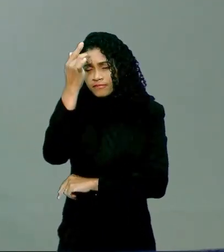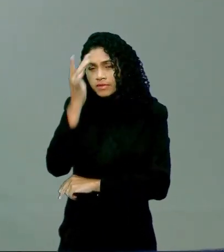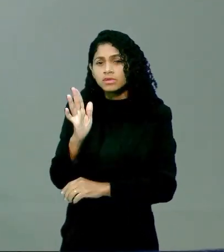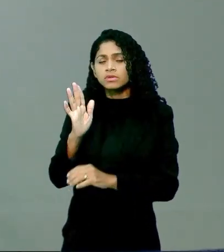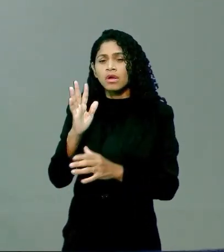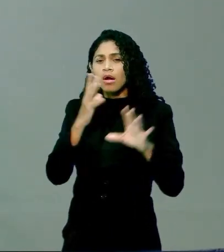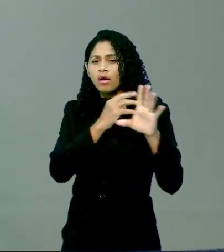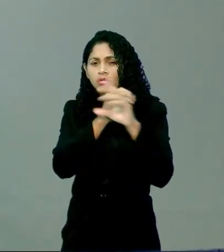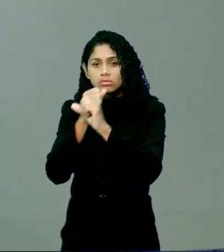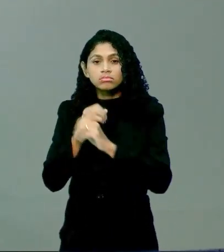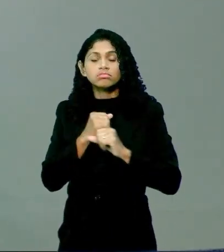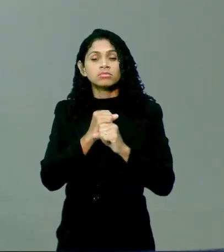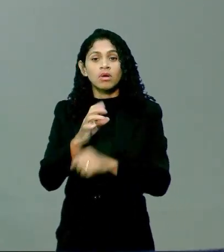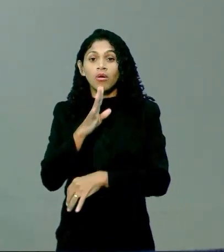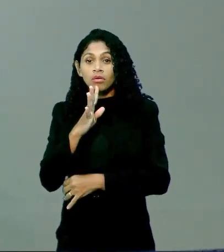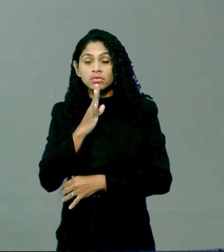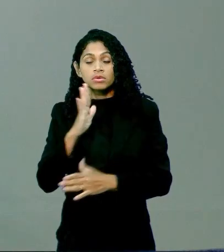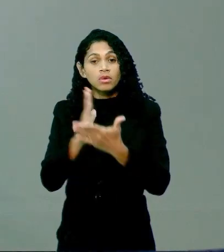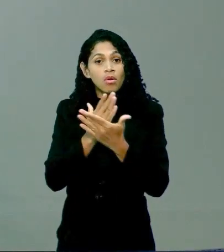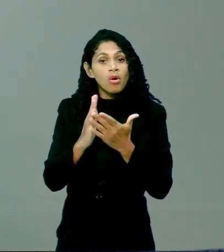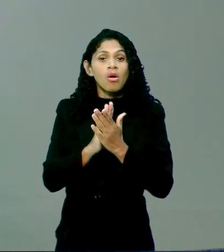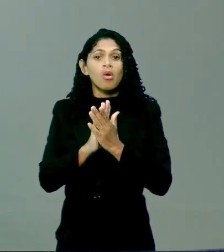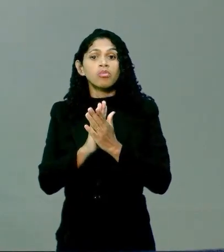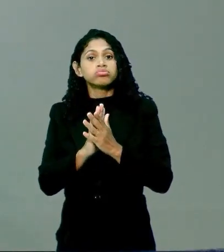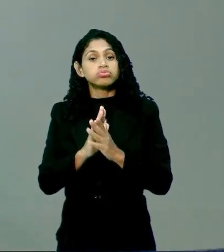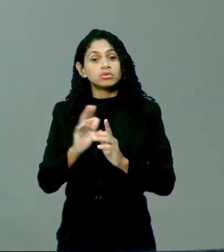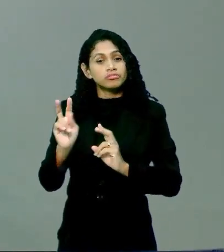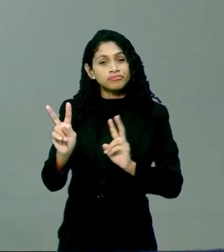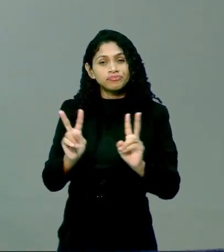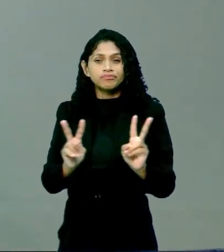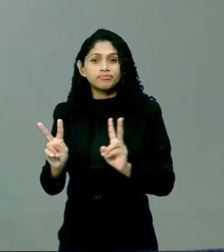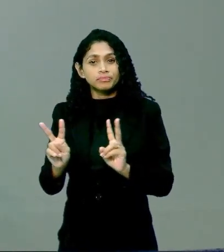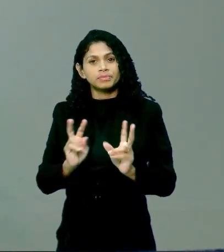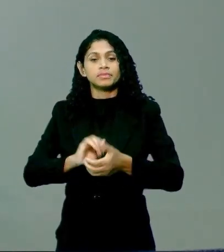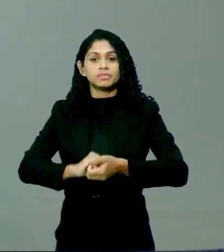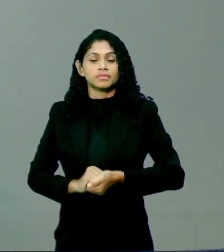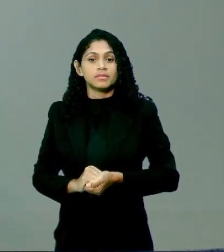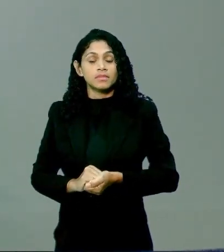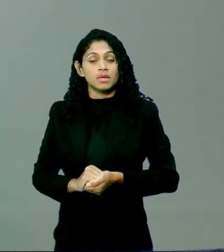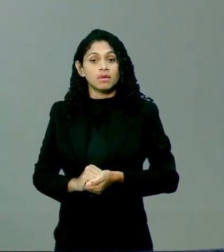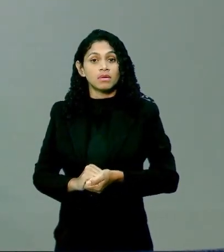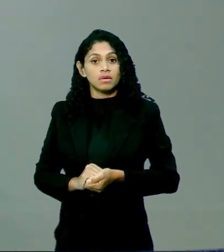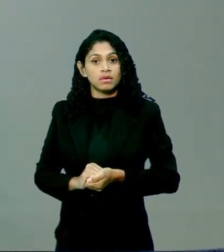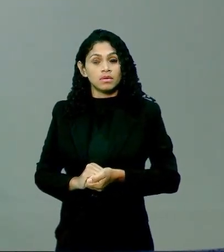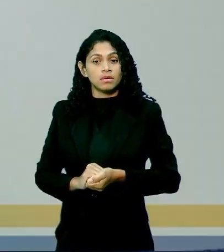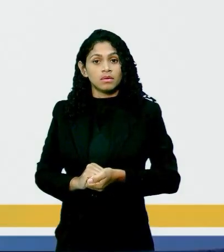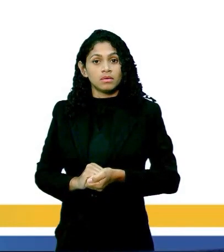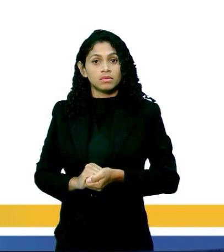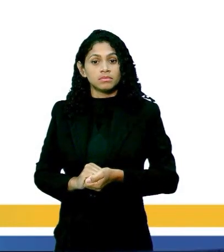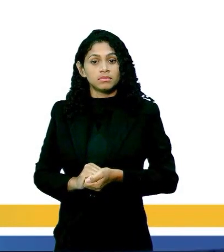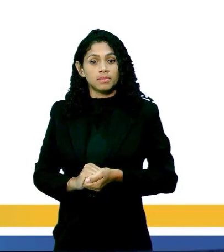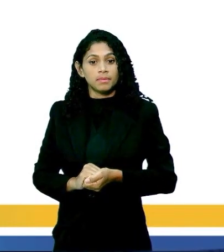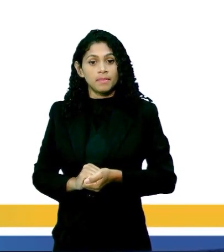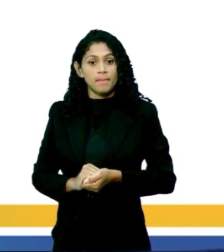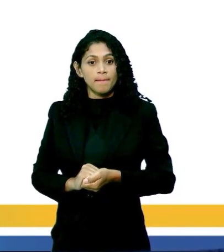cálculos, conhecendo alguma dessas variáveis. Quando eu falo variáveis, estou me referindo às letras que estão aqui em questão.